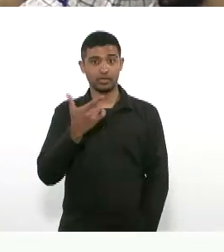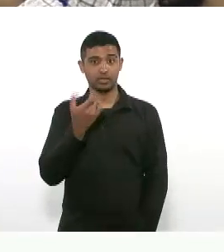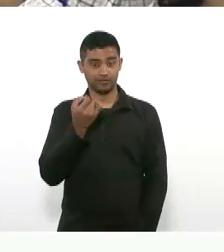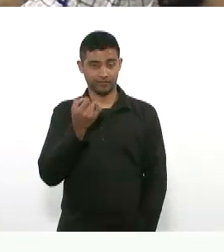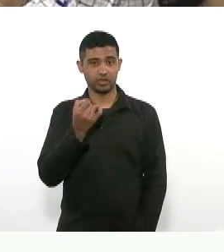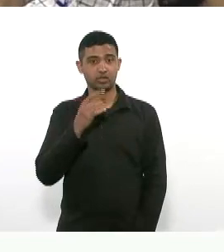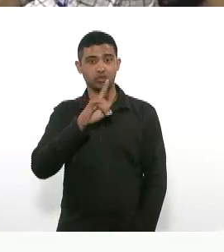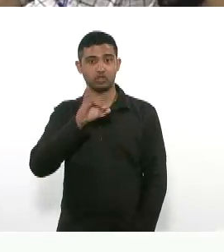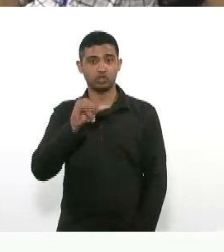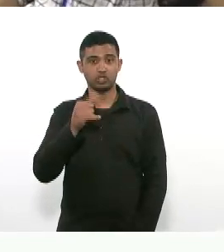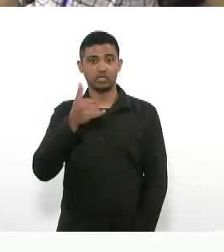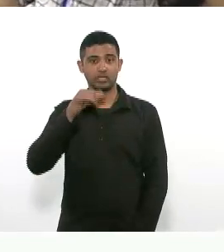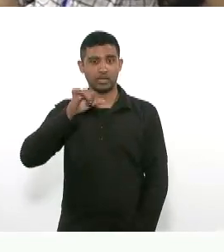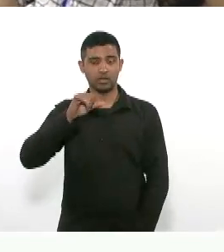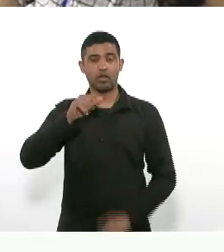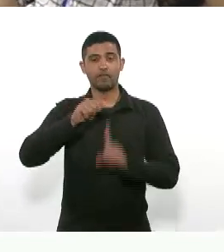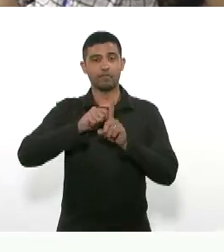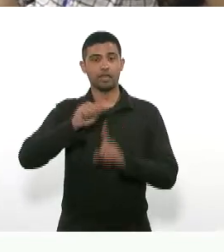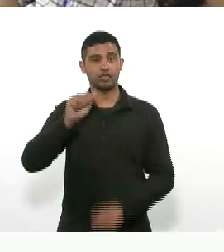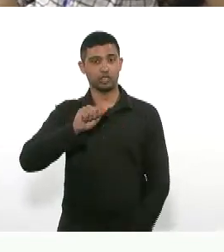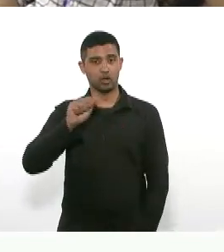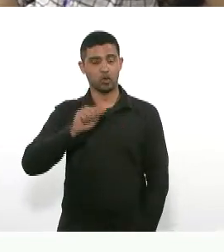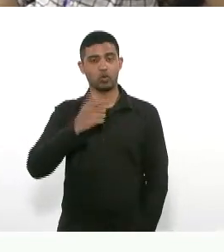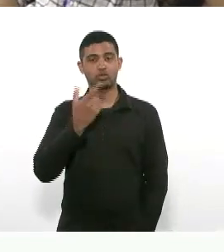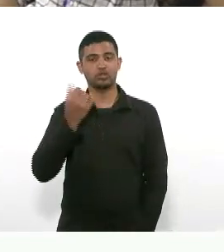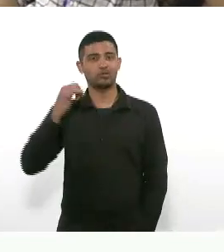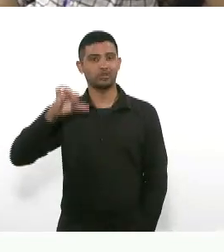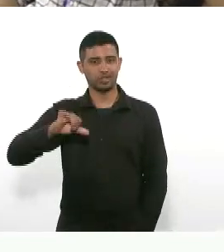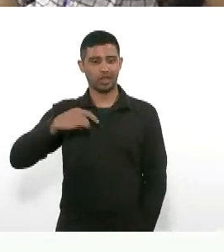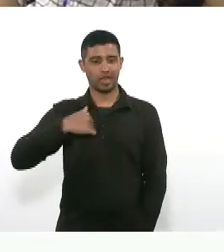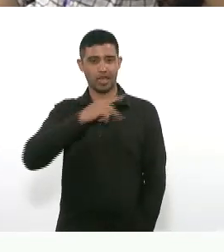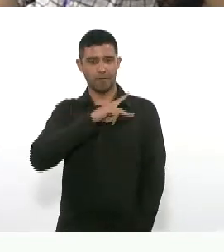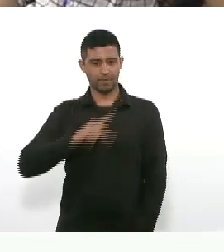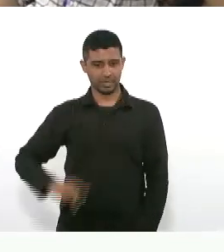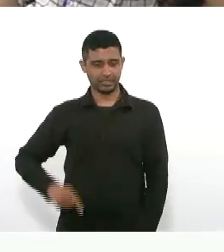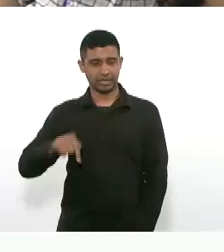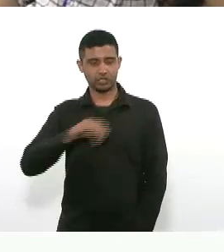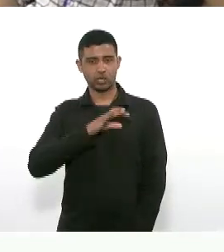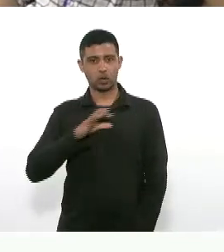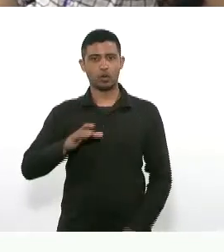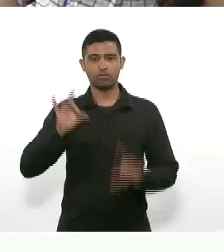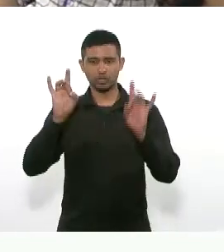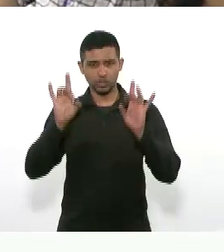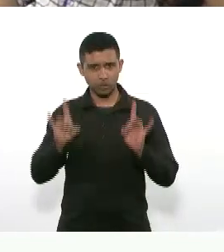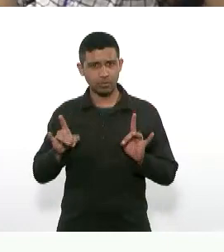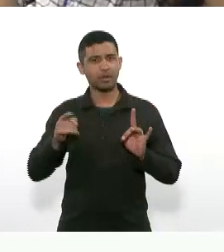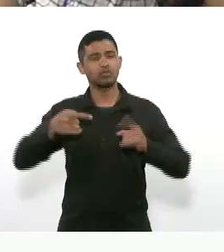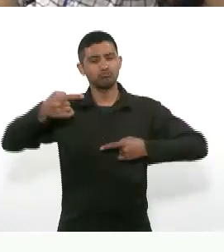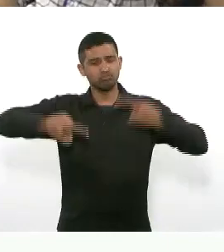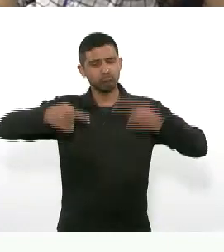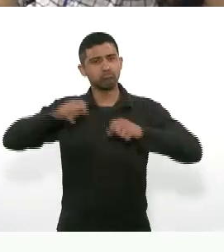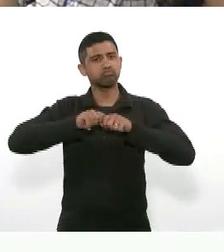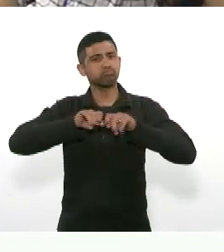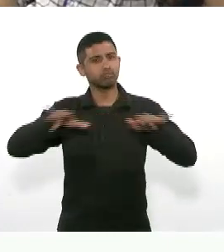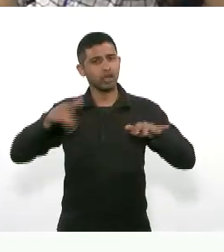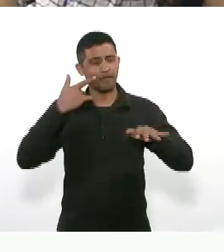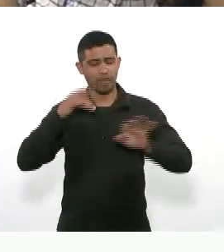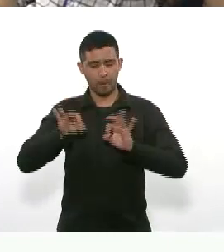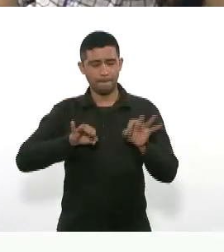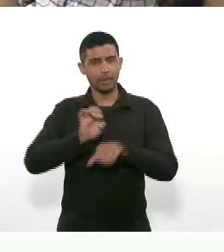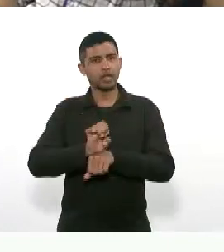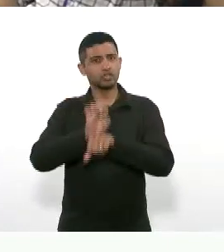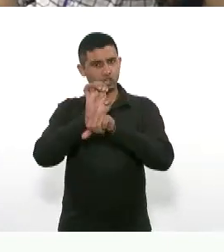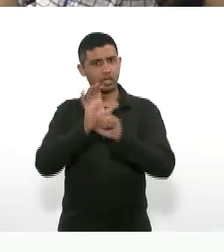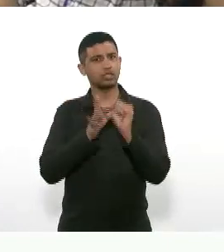10h20 do dia 19 de agosto de 2019, na condição de presidente da Comissão Especial para a Discussão e Divulgação do Plano Estadual